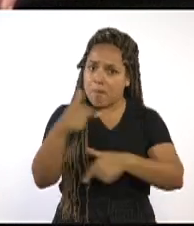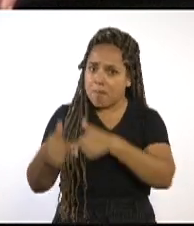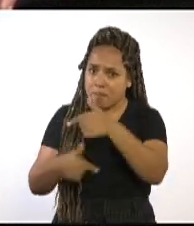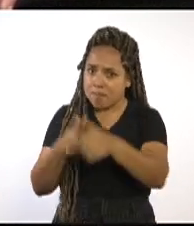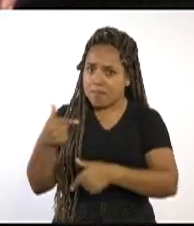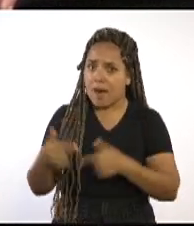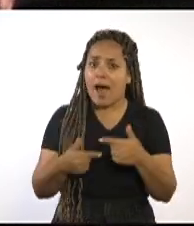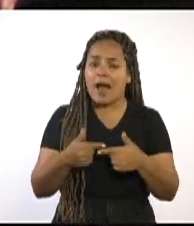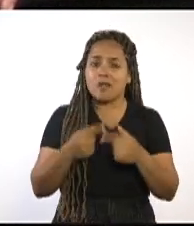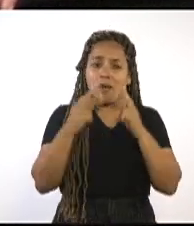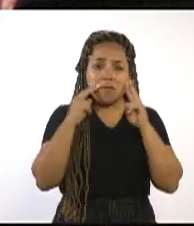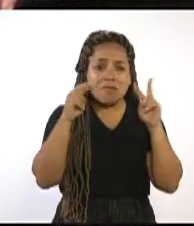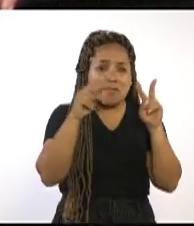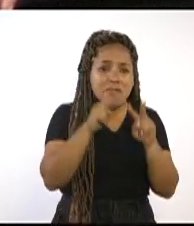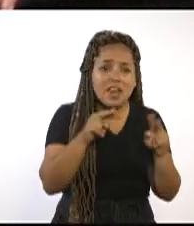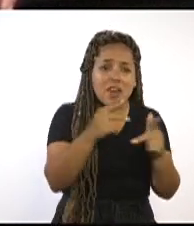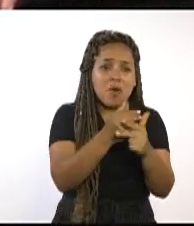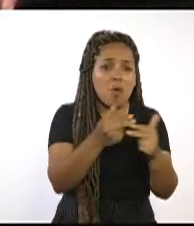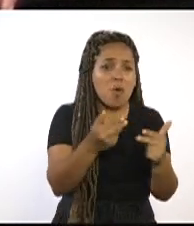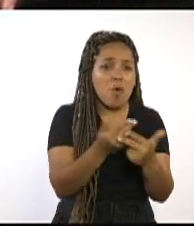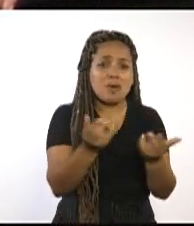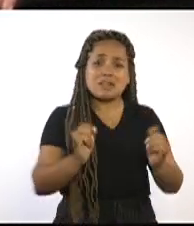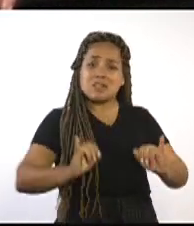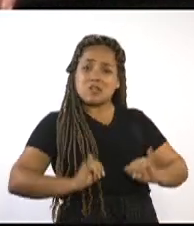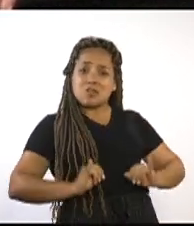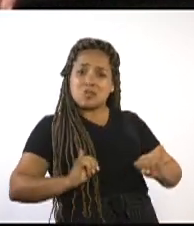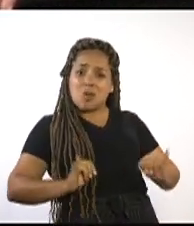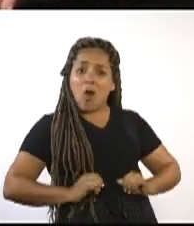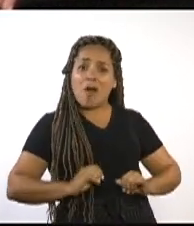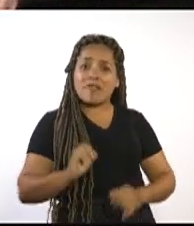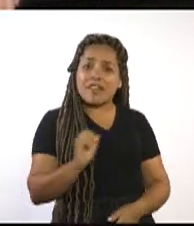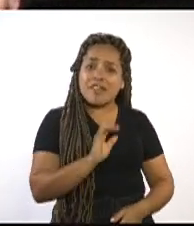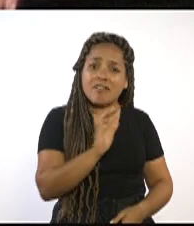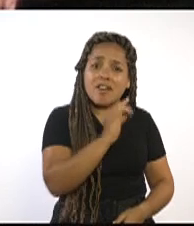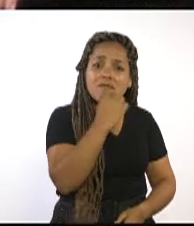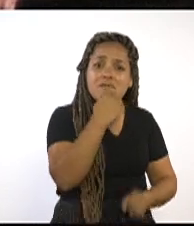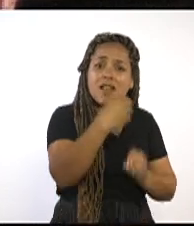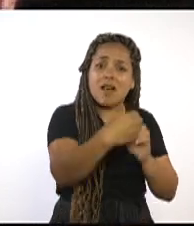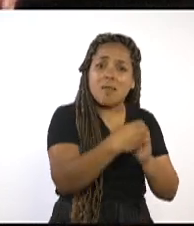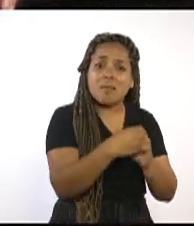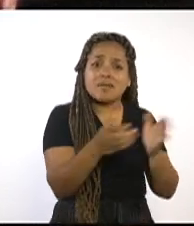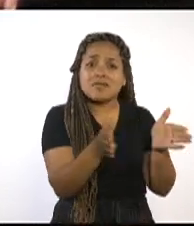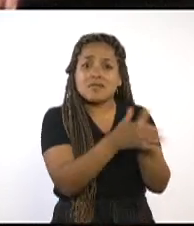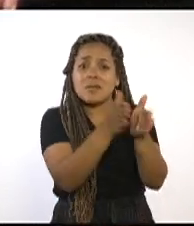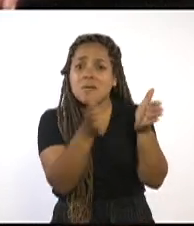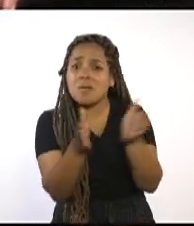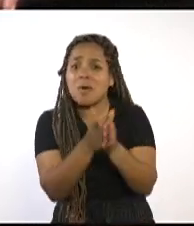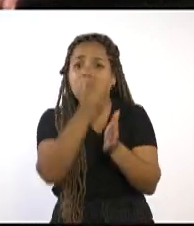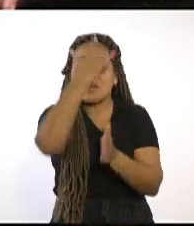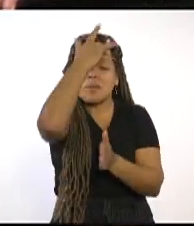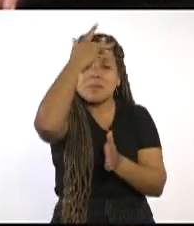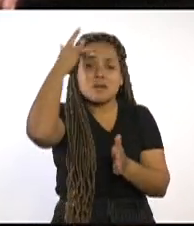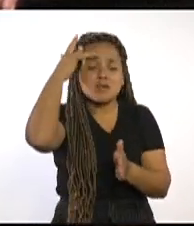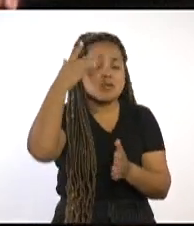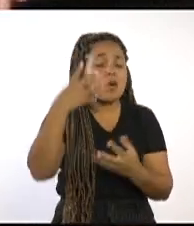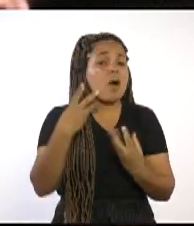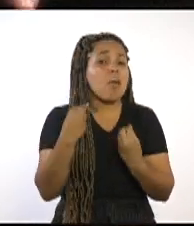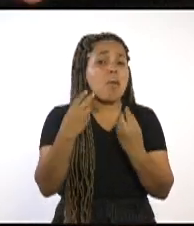o sofrimento das comunidades que foram duramente atingidas pelas